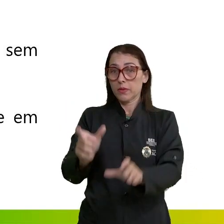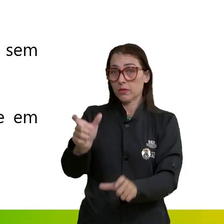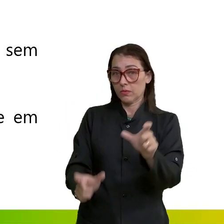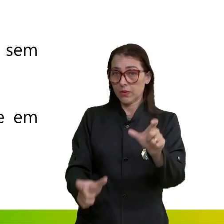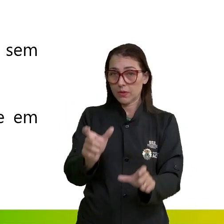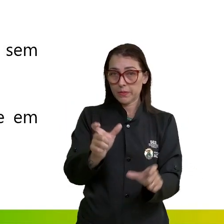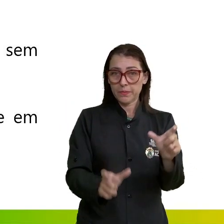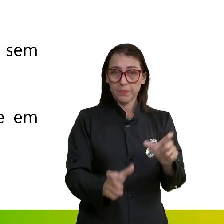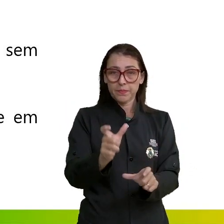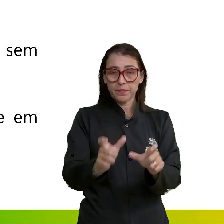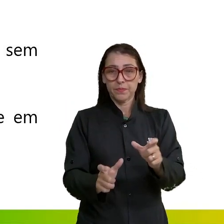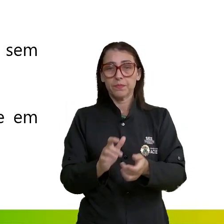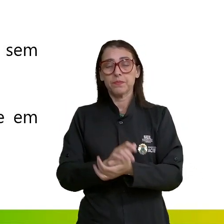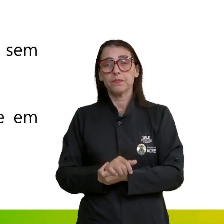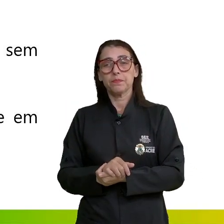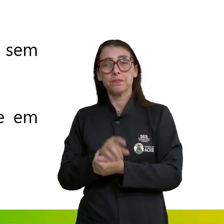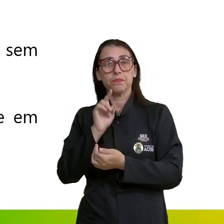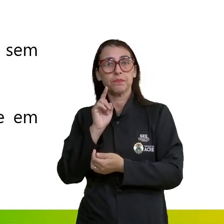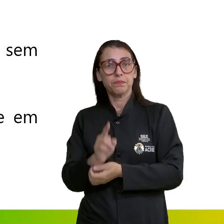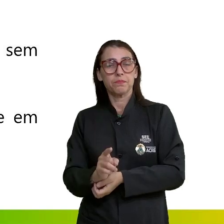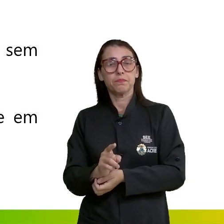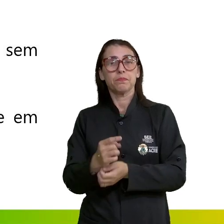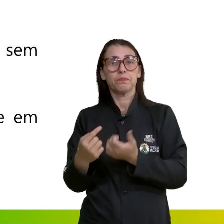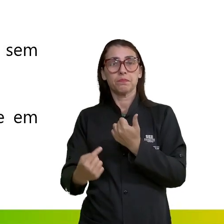as pessoas. Então, você segue aquele